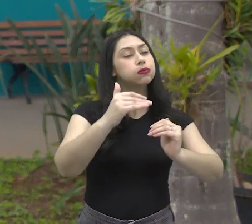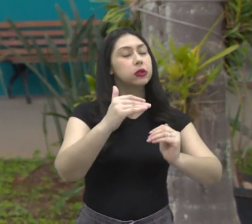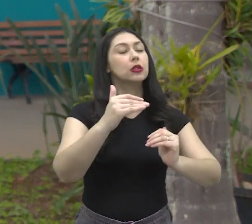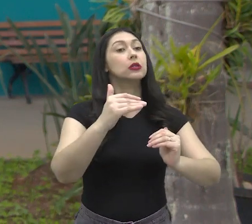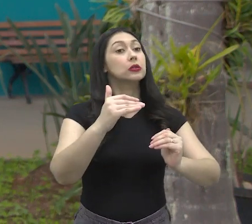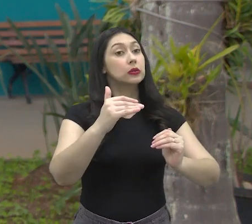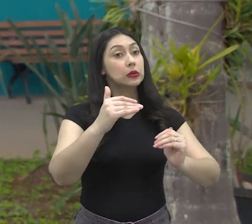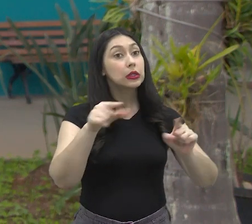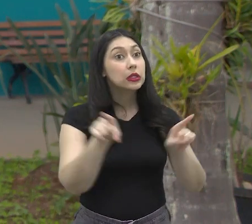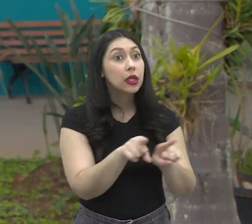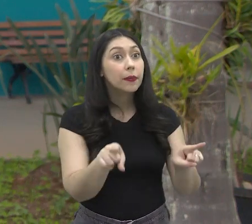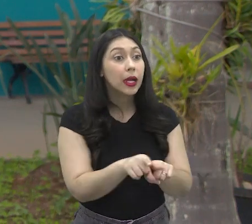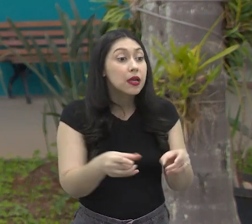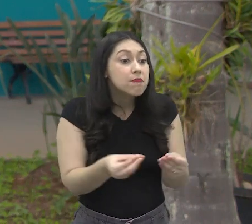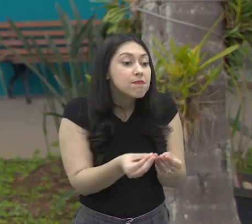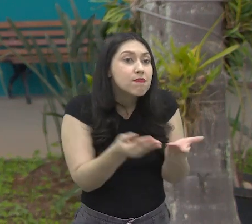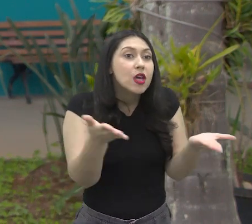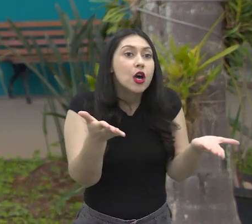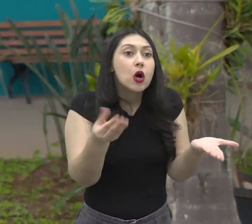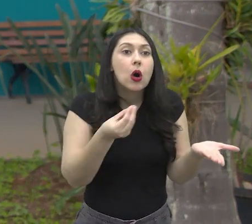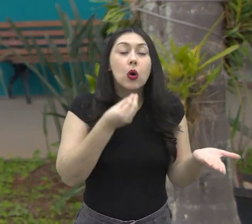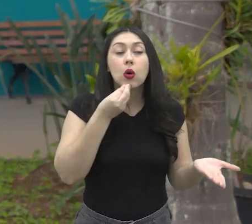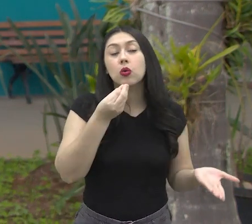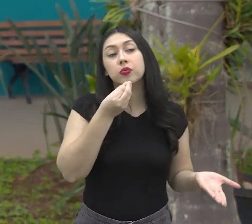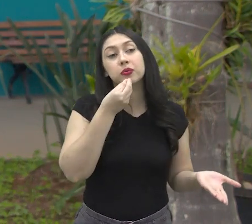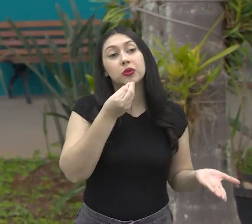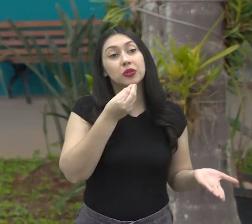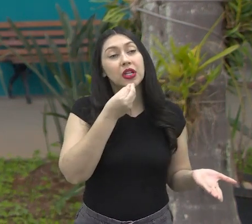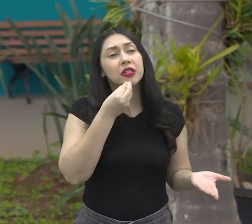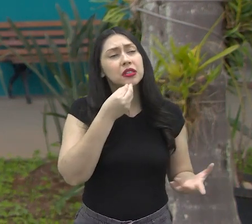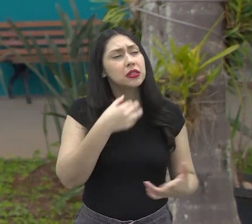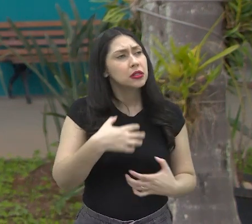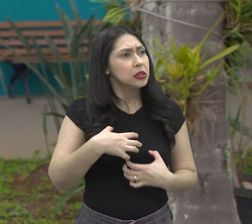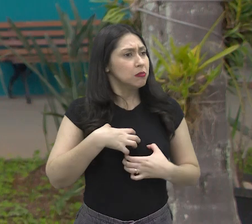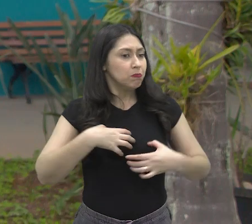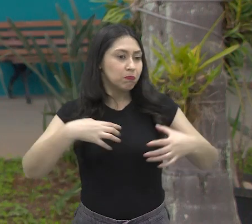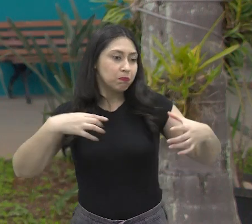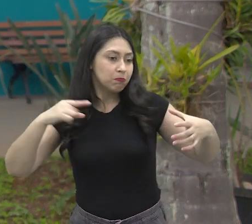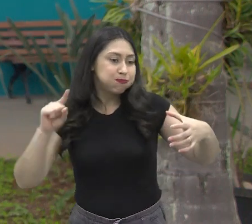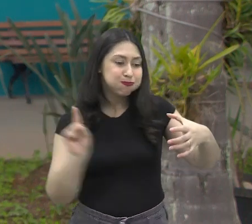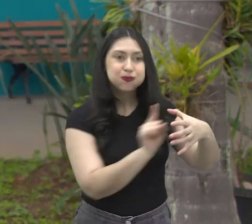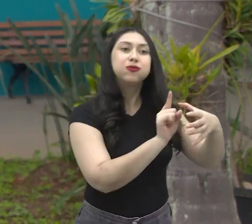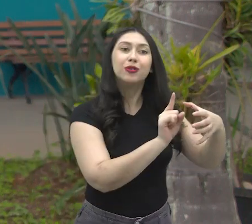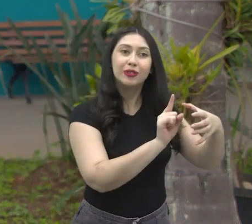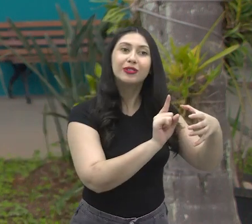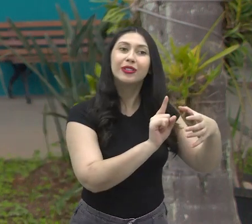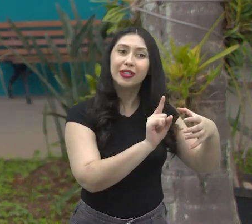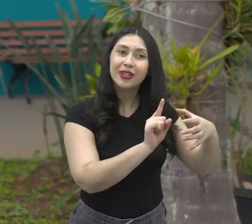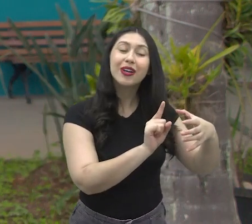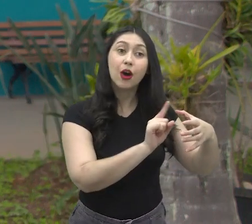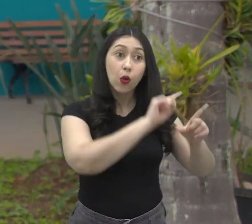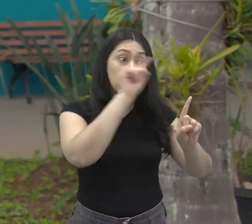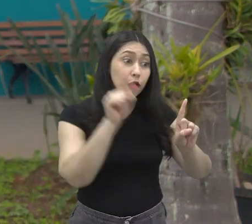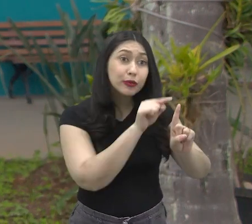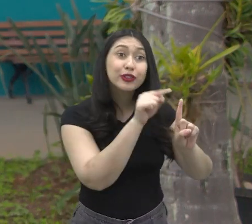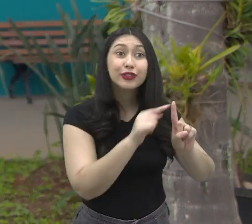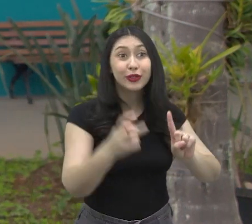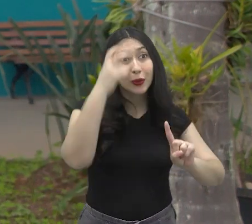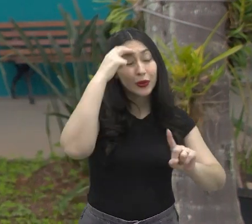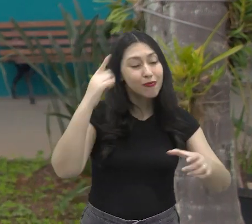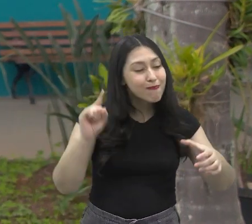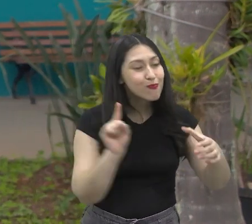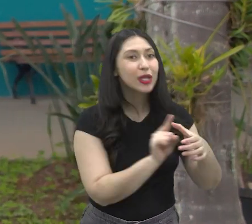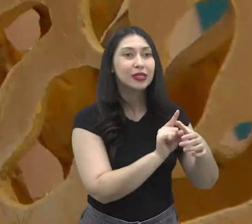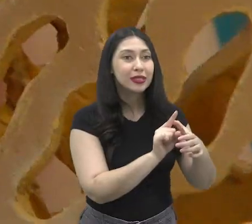desenvolvido e dar para as pessoas condições dela se sentir pertencente daquele território. Acho que o grande objetivo